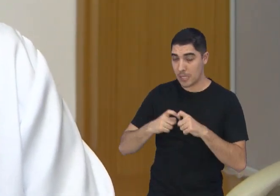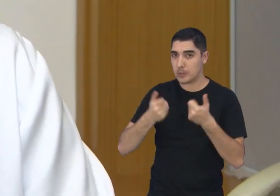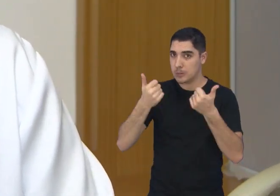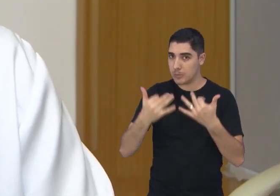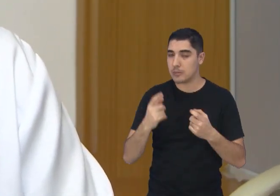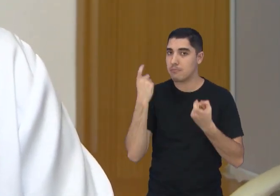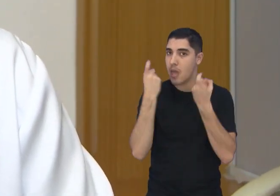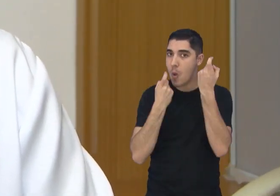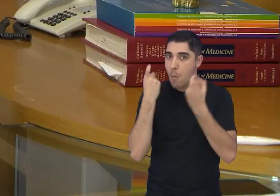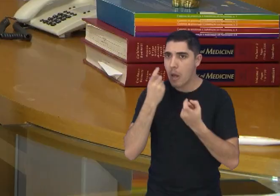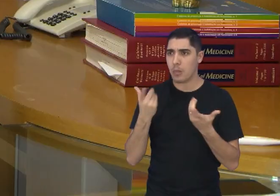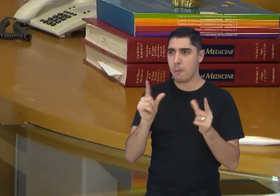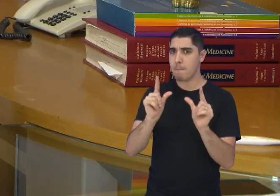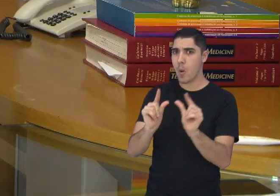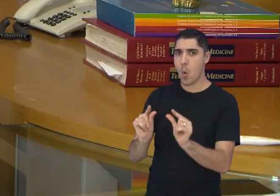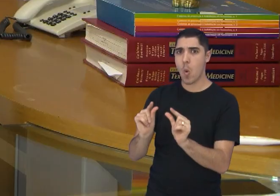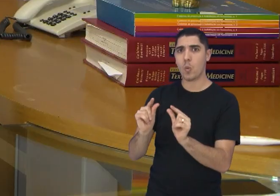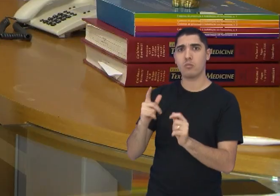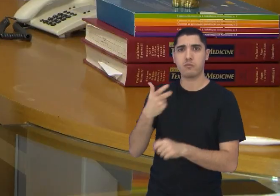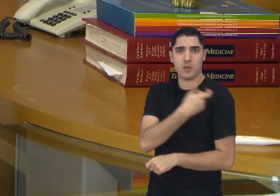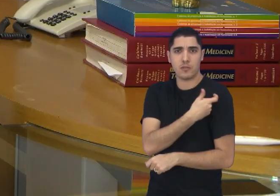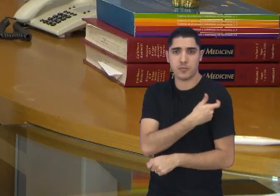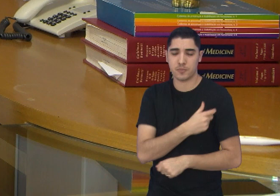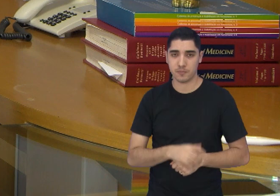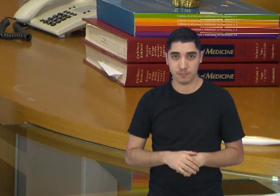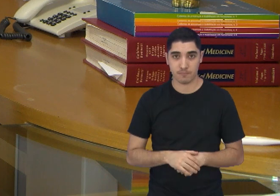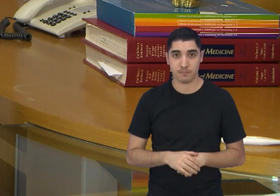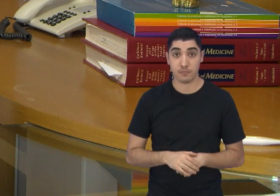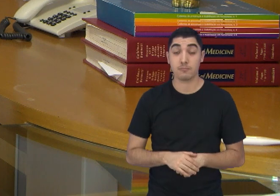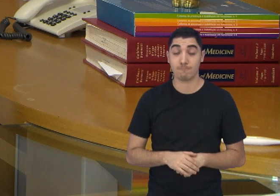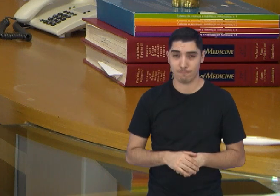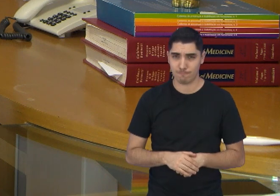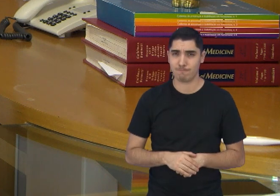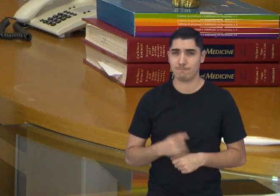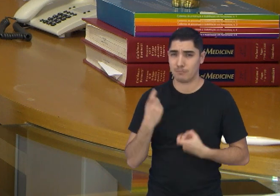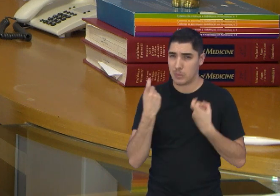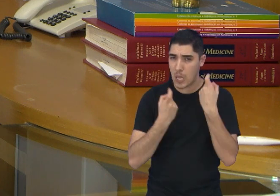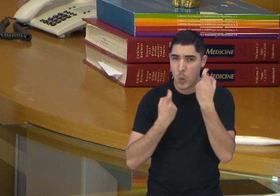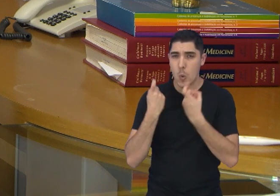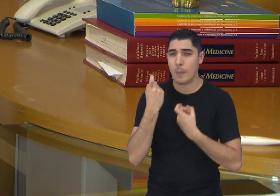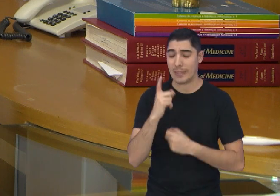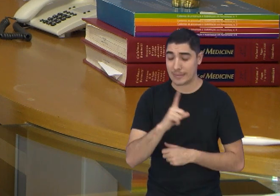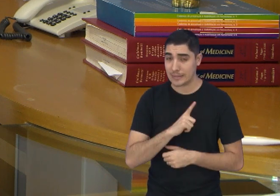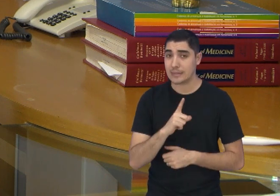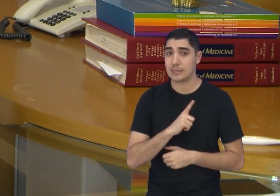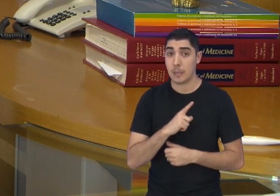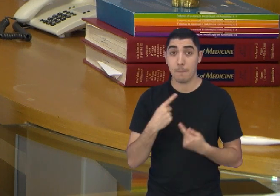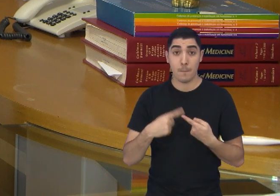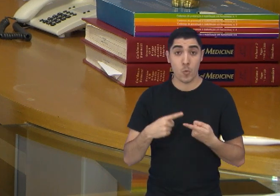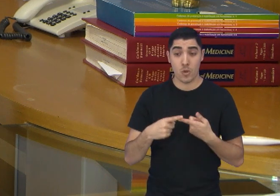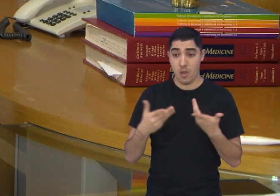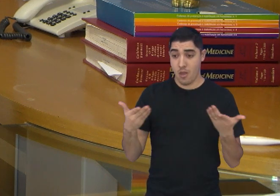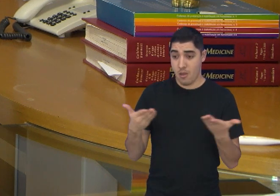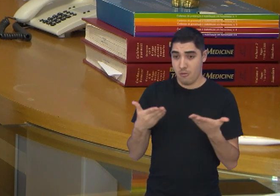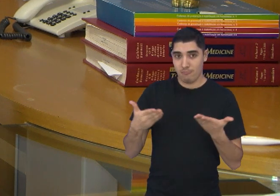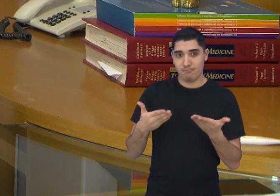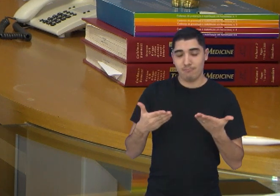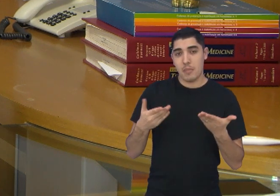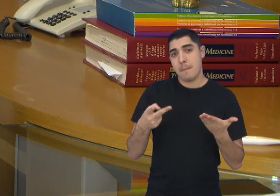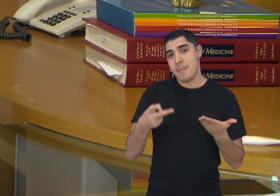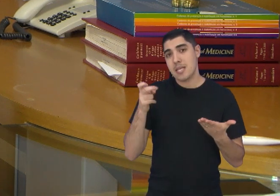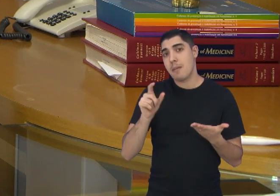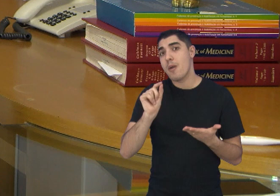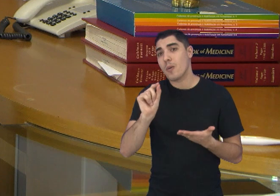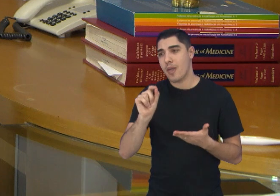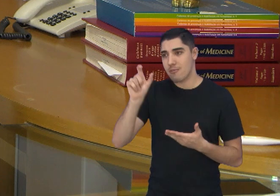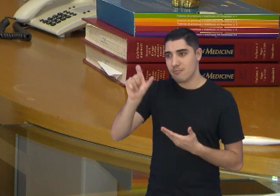da baixa vacinação. Isso é muito preocupante, porque mostra que os